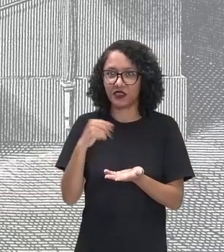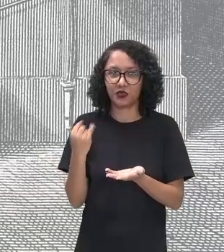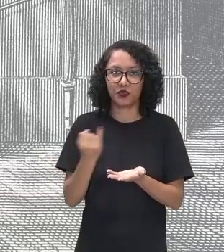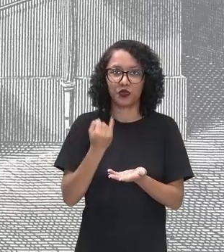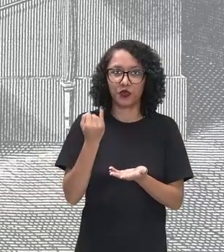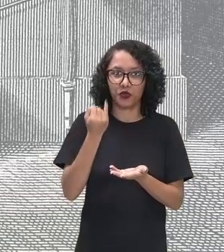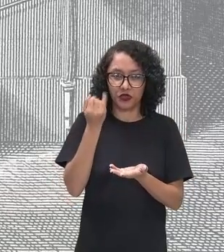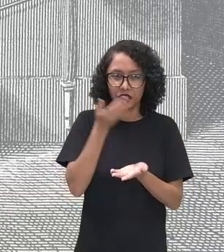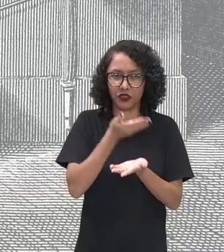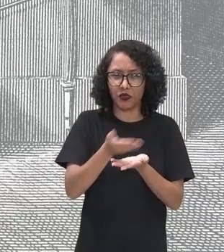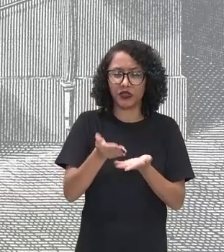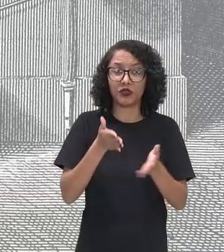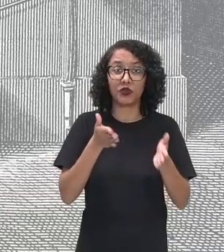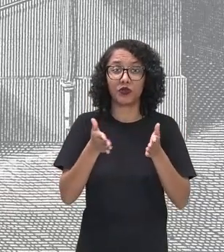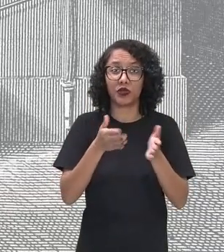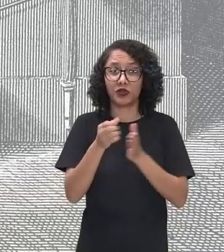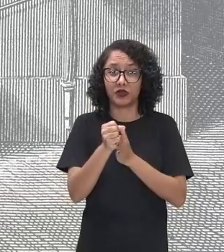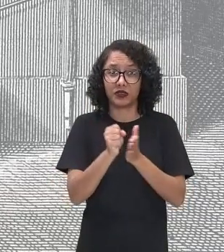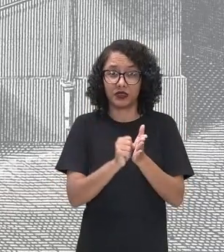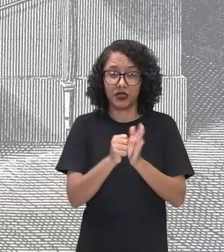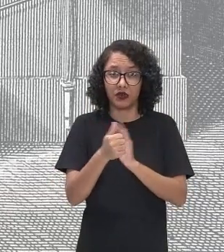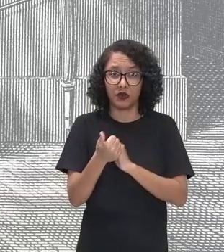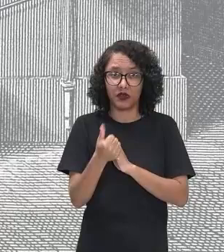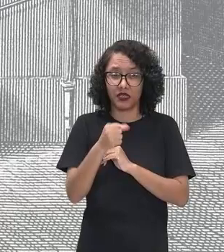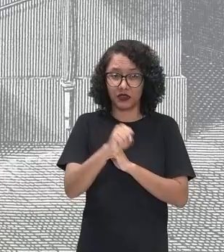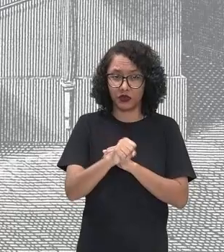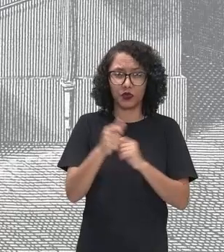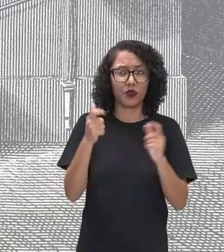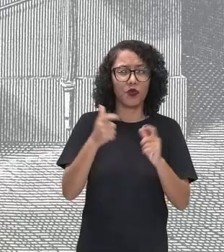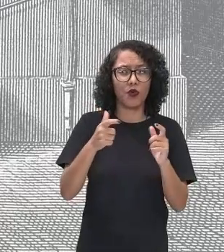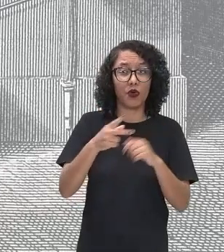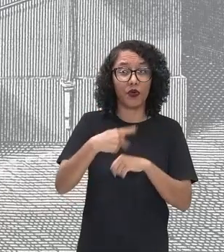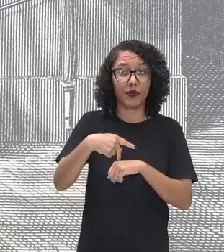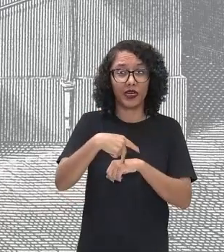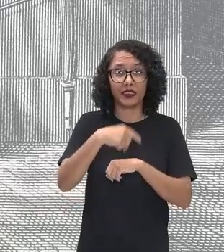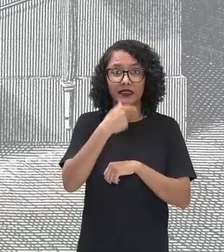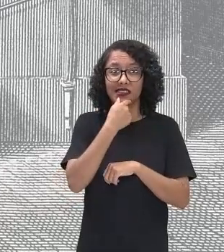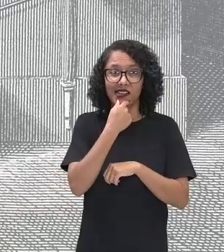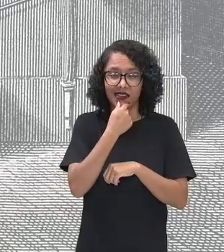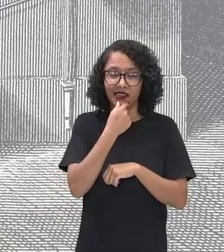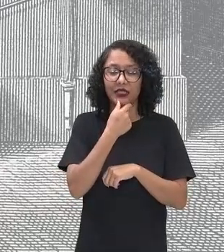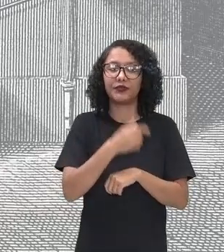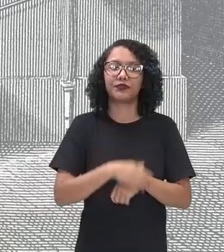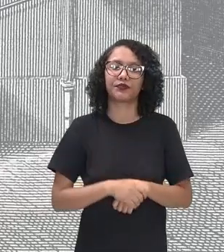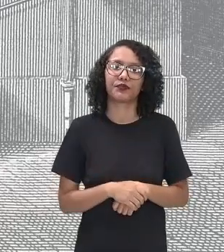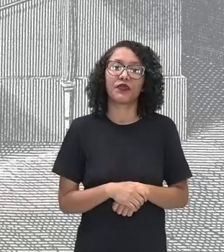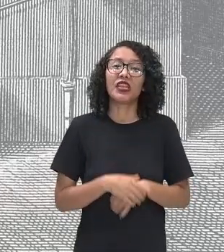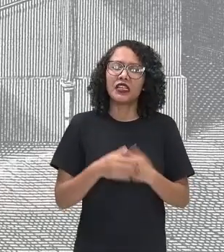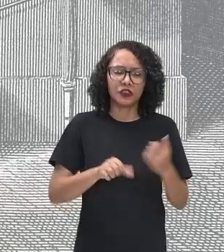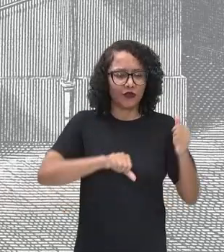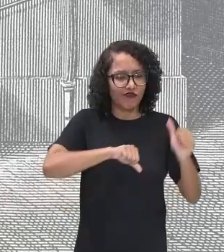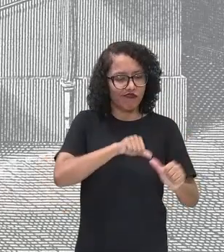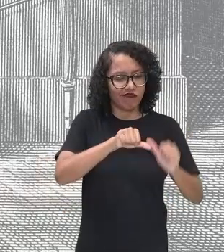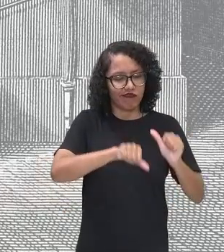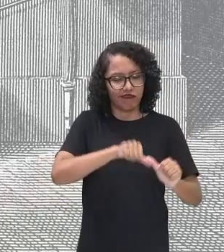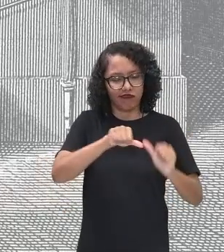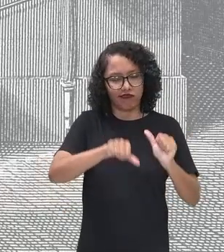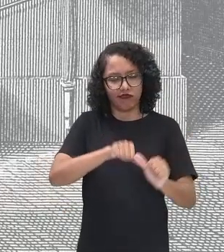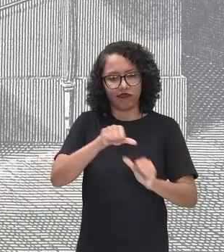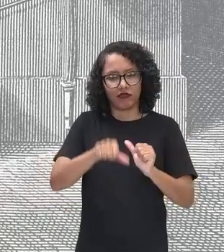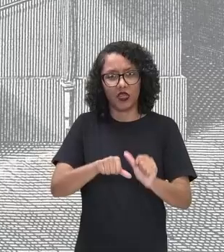tiveram início no século XVIII na Inglaterra. Essas transformações elas